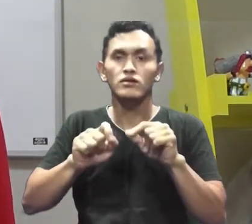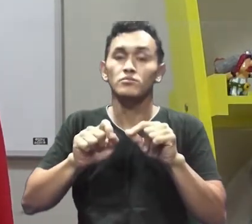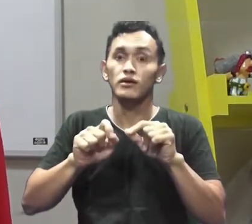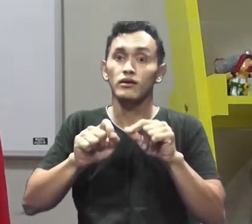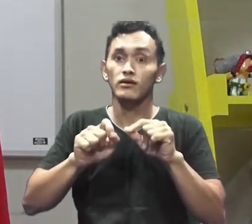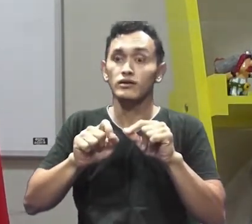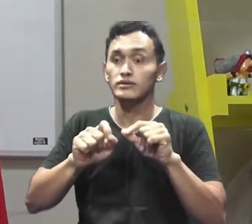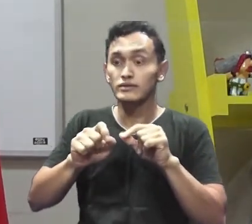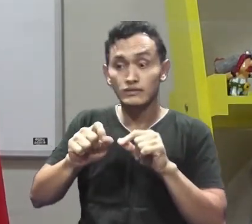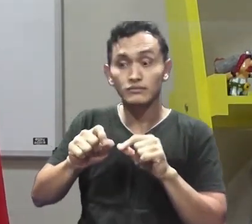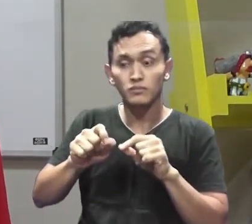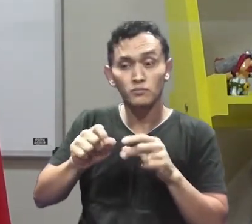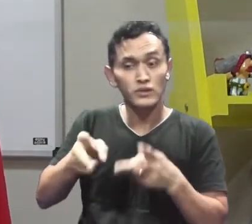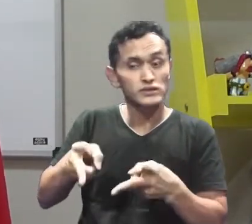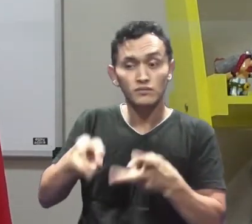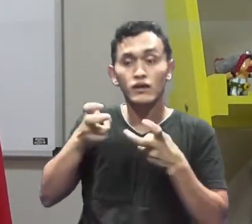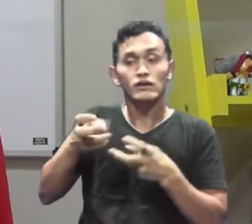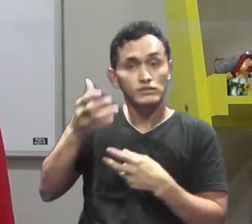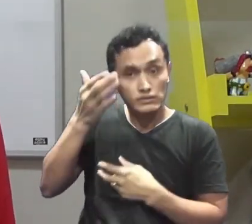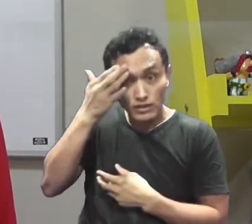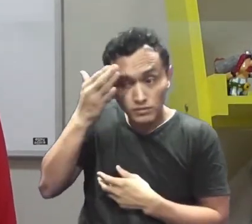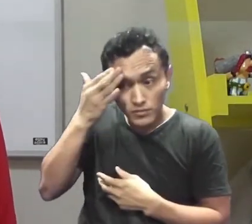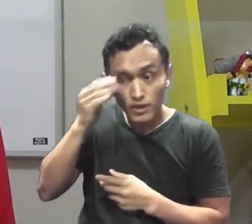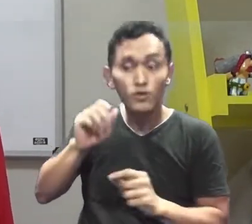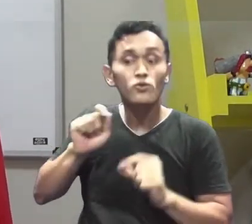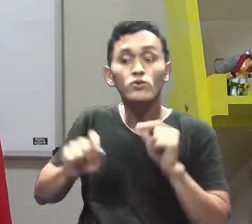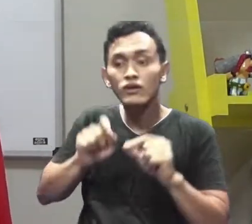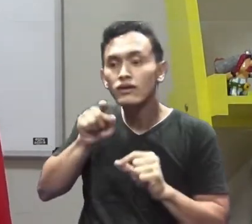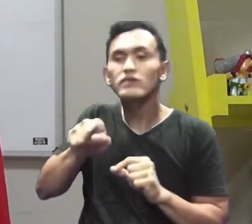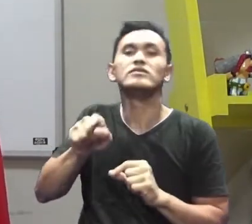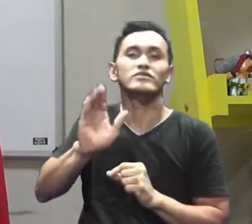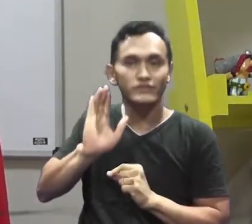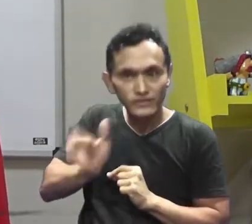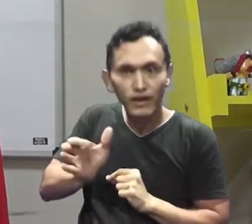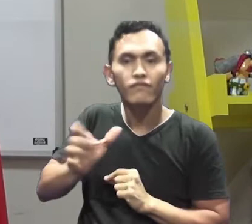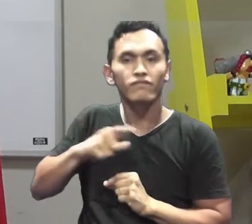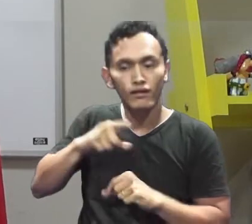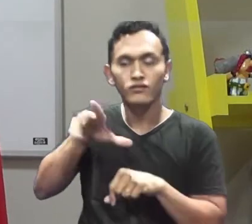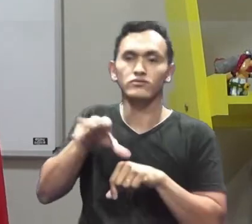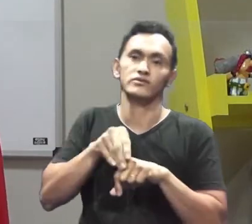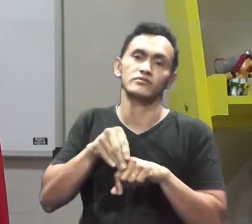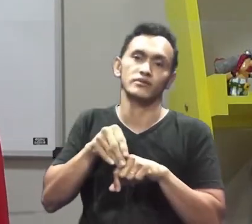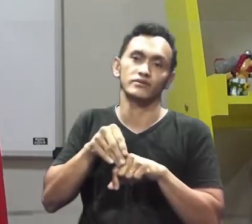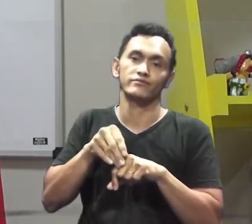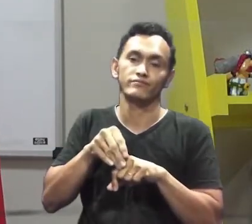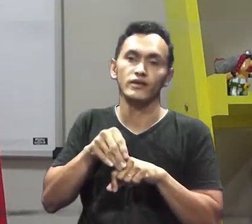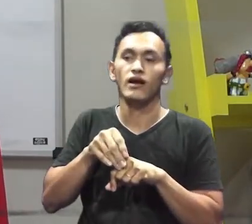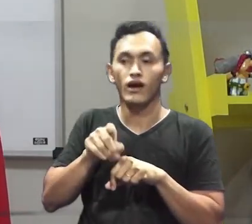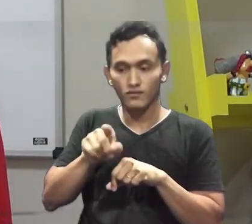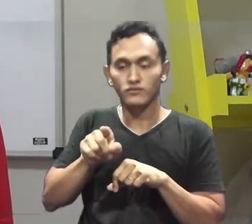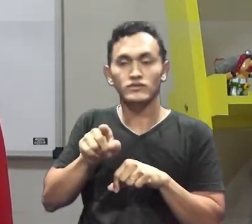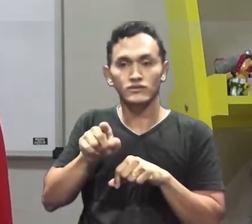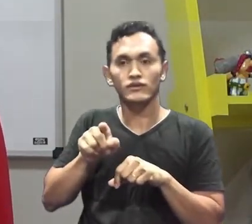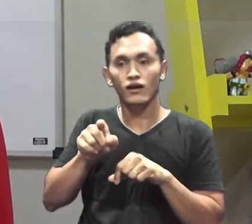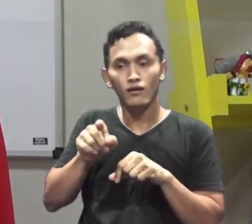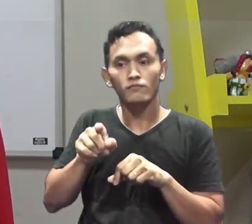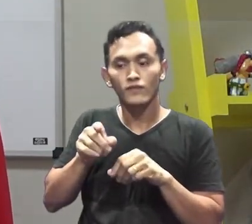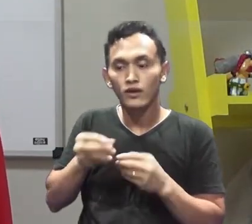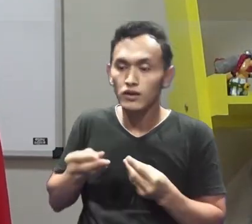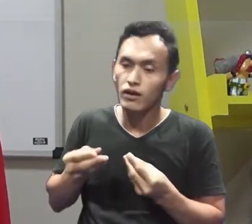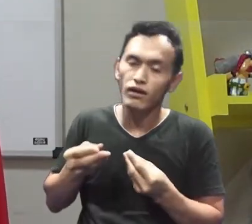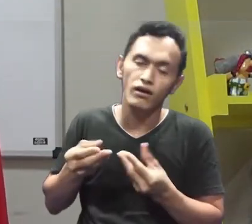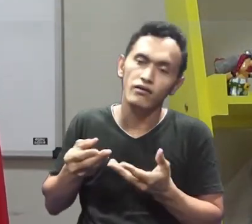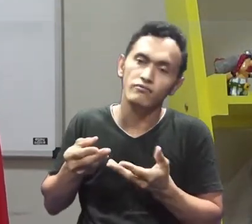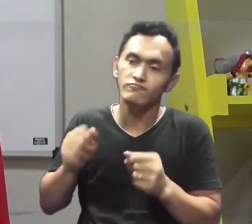atividade, para indicar o que ele já sabe sobre as operações anteriores e você já coloca alguma coisa sobre